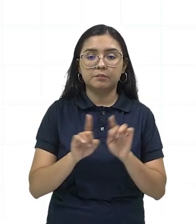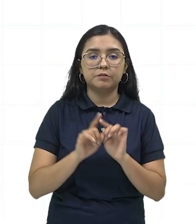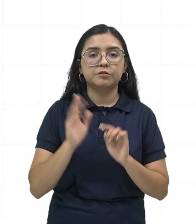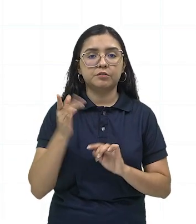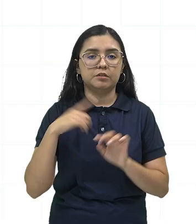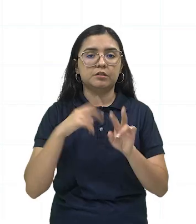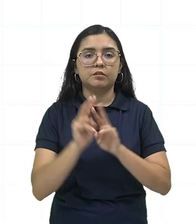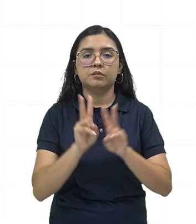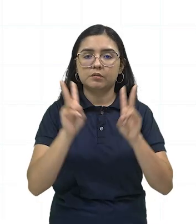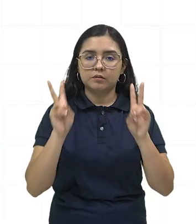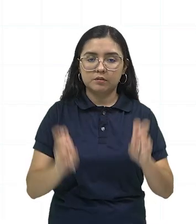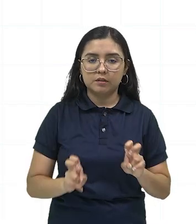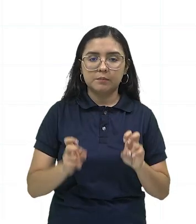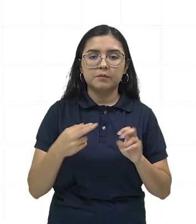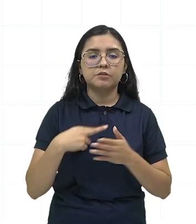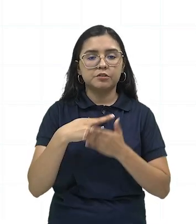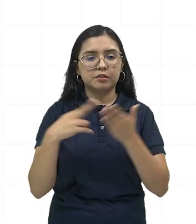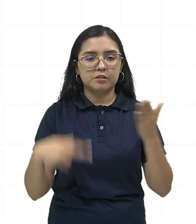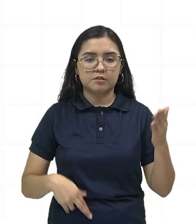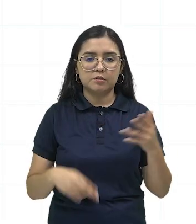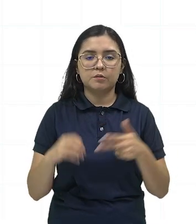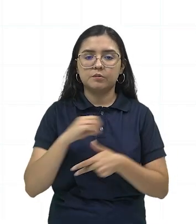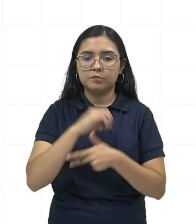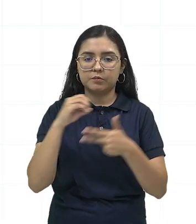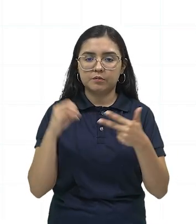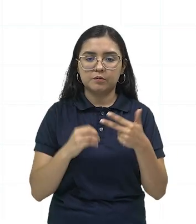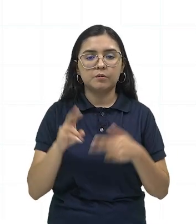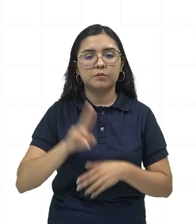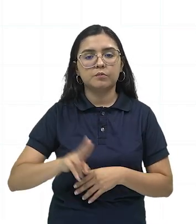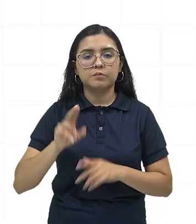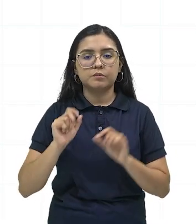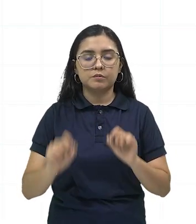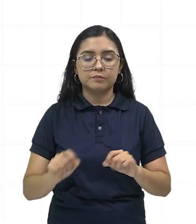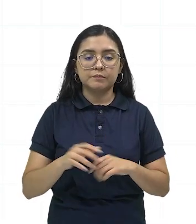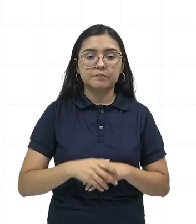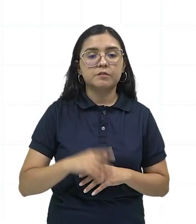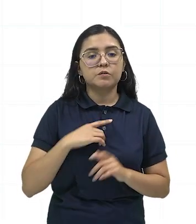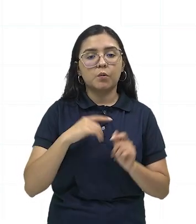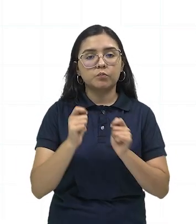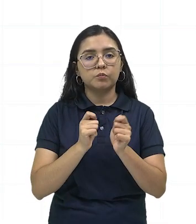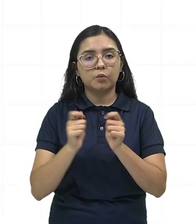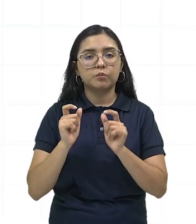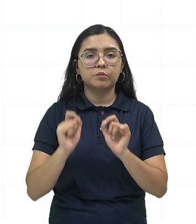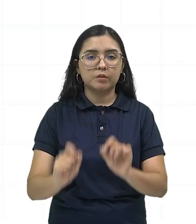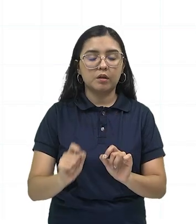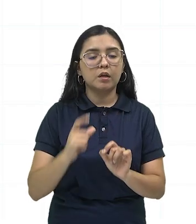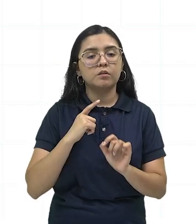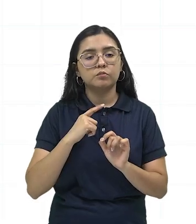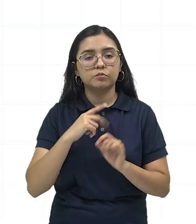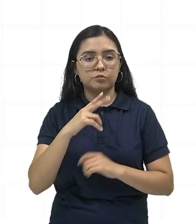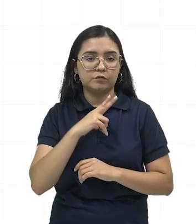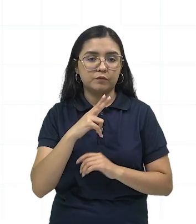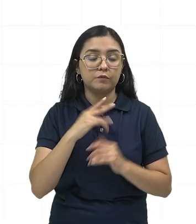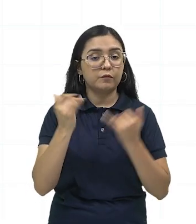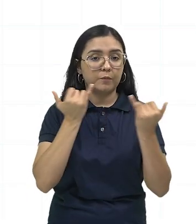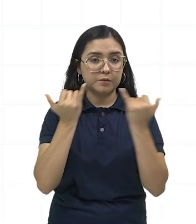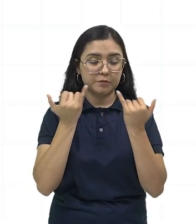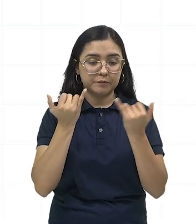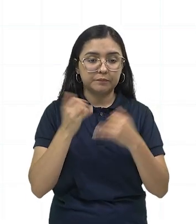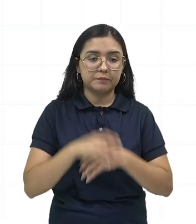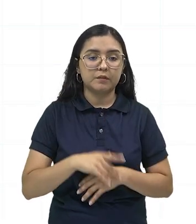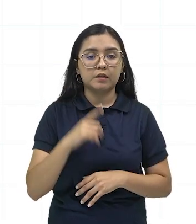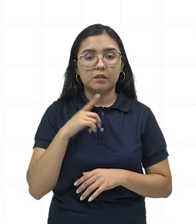tema de redação do Enem, a manipulação desse usuário a partir desse controle dos dados que são fornecidos